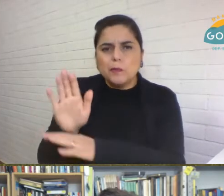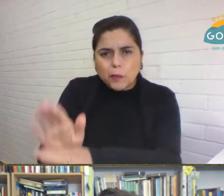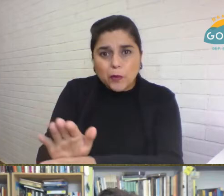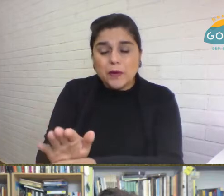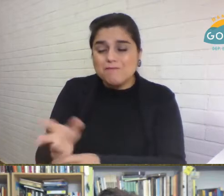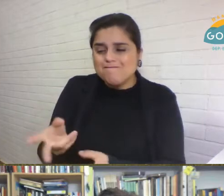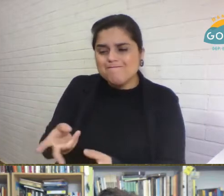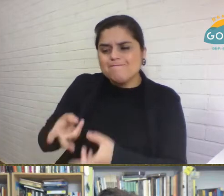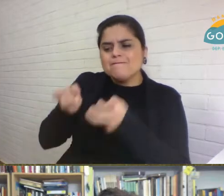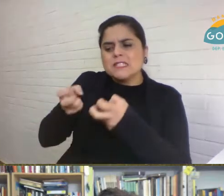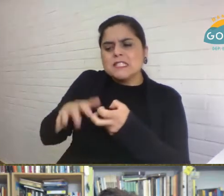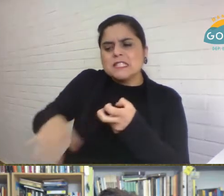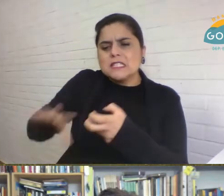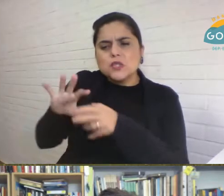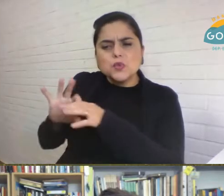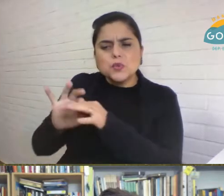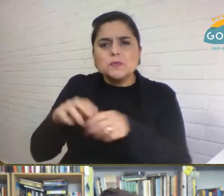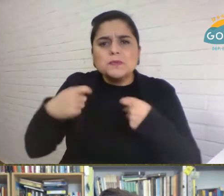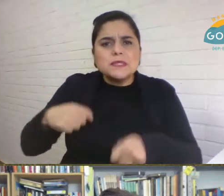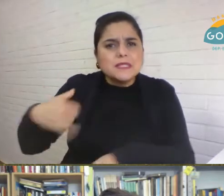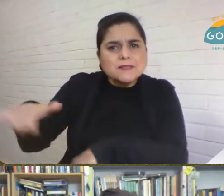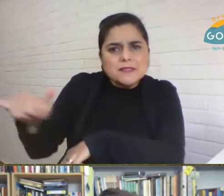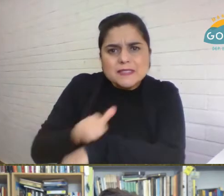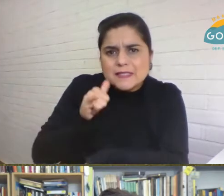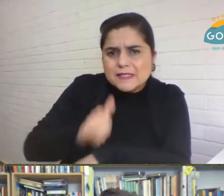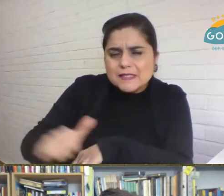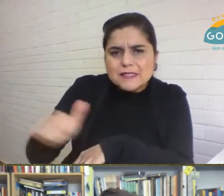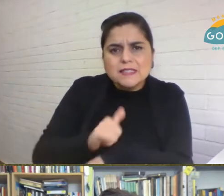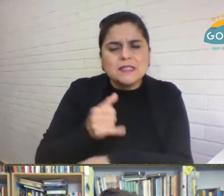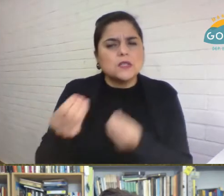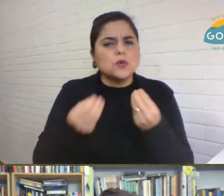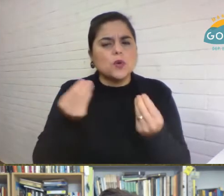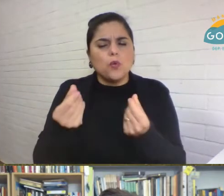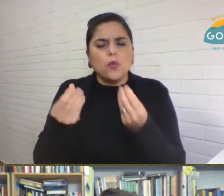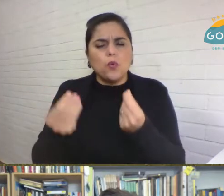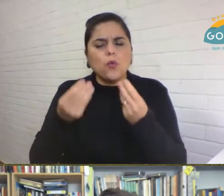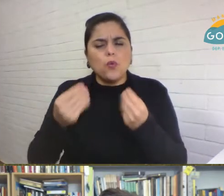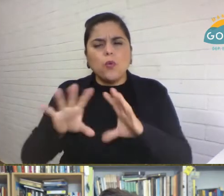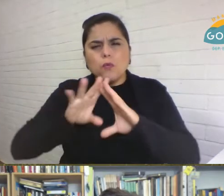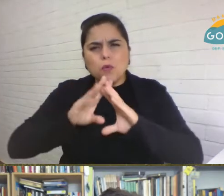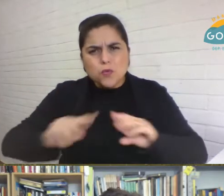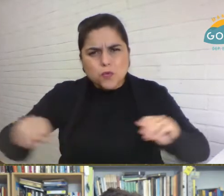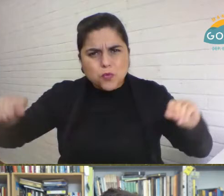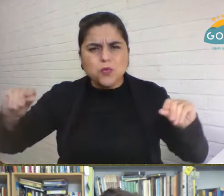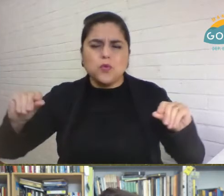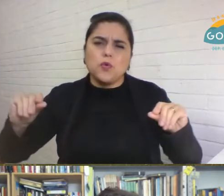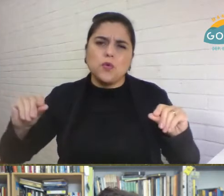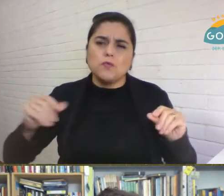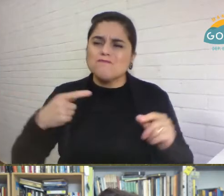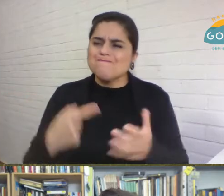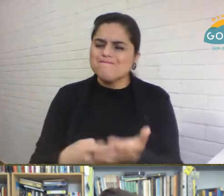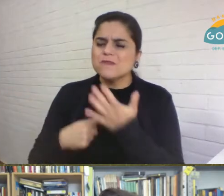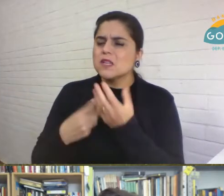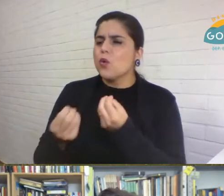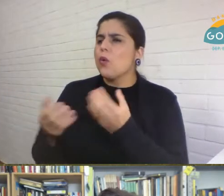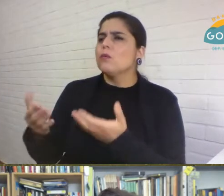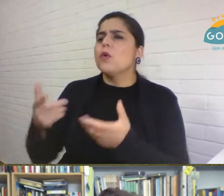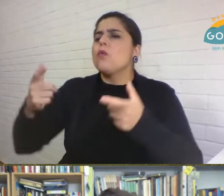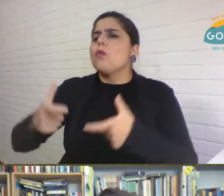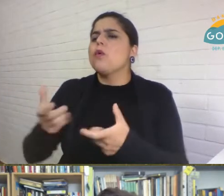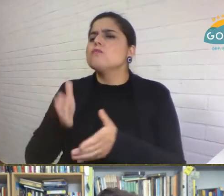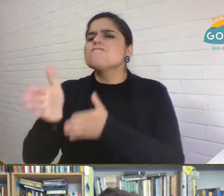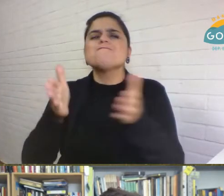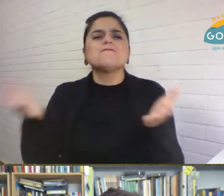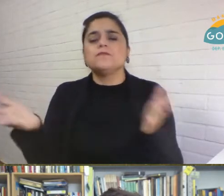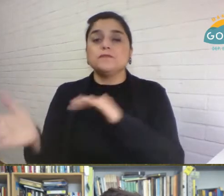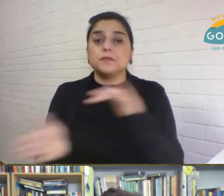de uma estratégia que harmonizasse as intervenções e que nos apontasse caminhos. Só para vos dar um exemplo,